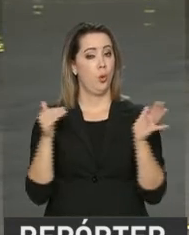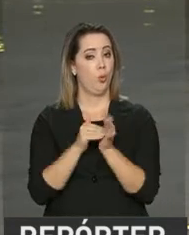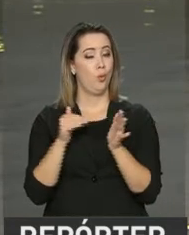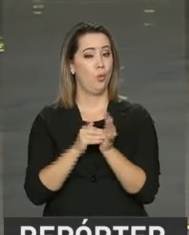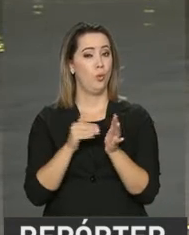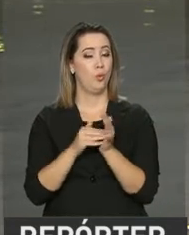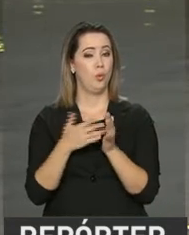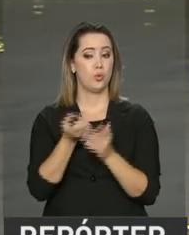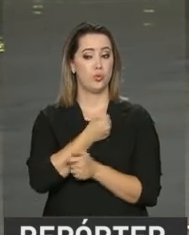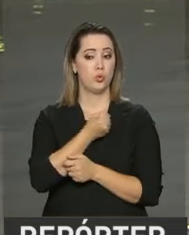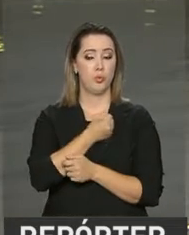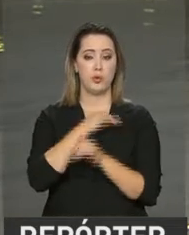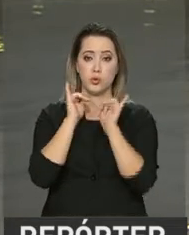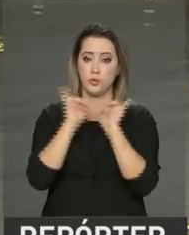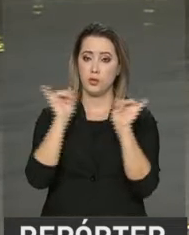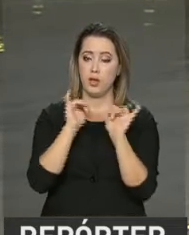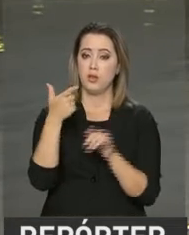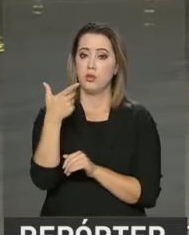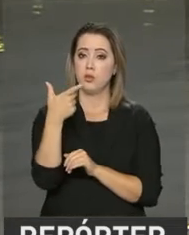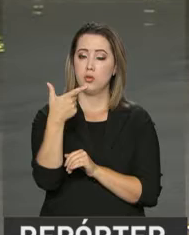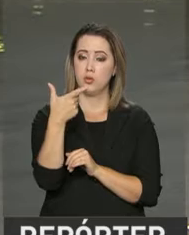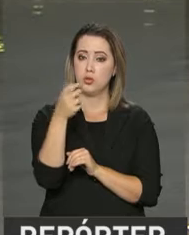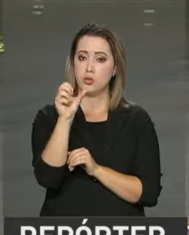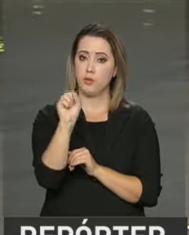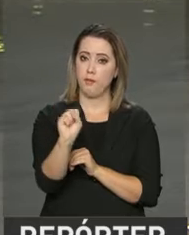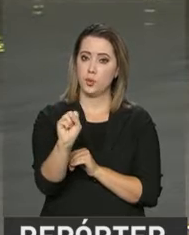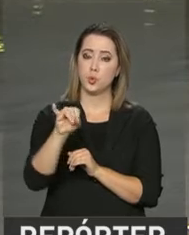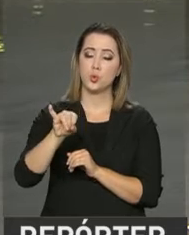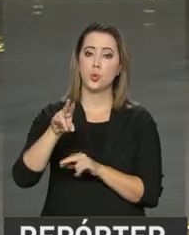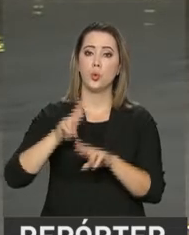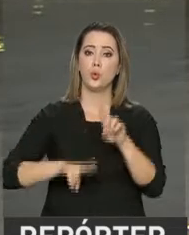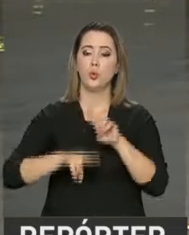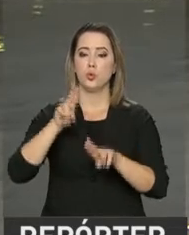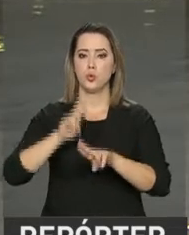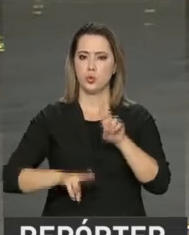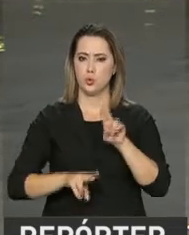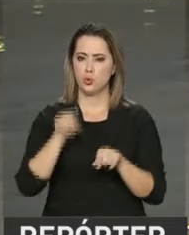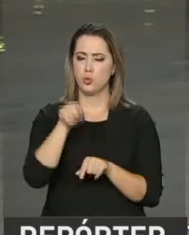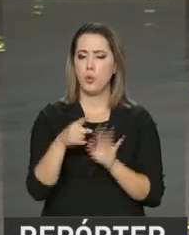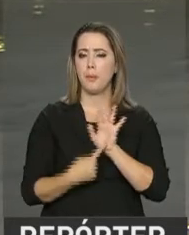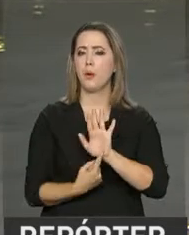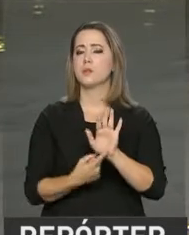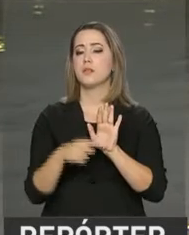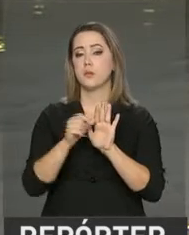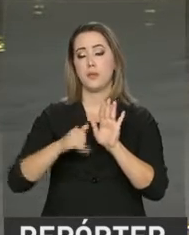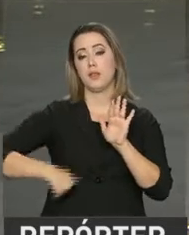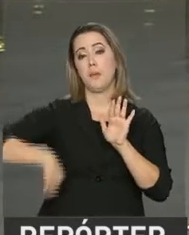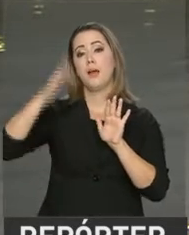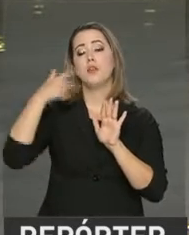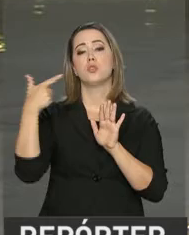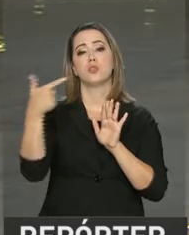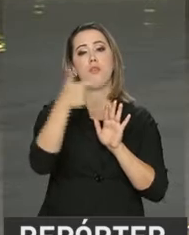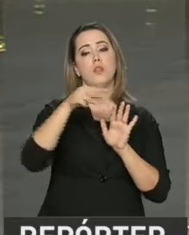Econômica Federal é de 28 de junho, do fim do mês passado, e este balanço indica que mais de